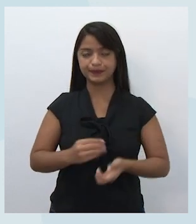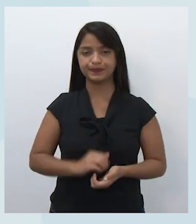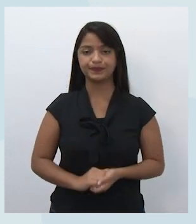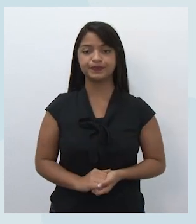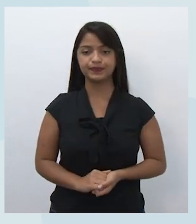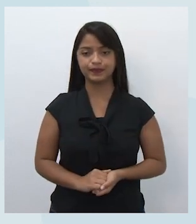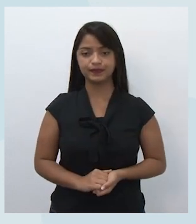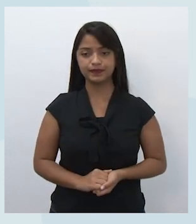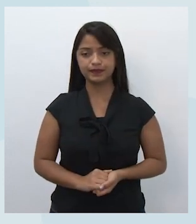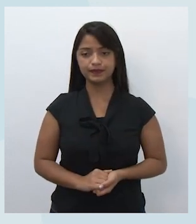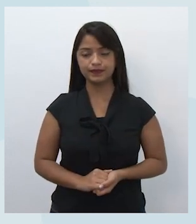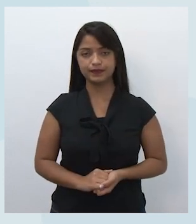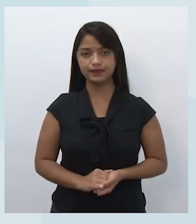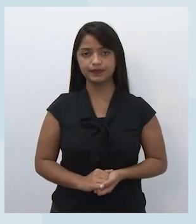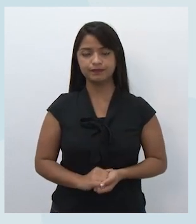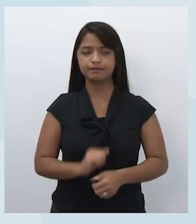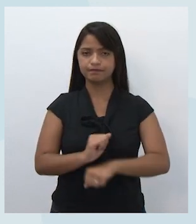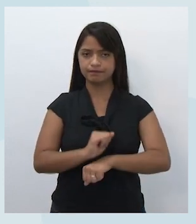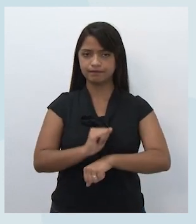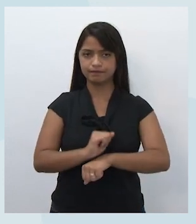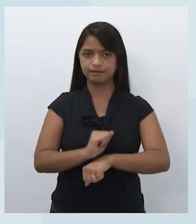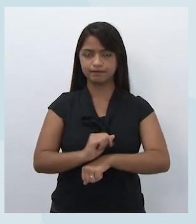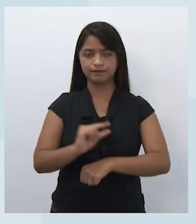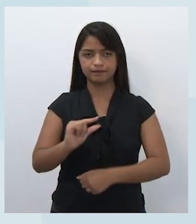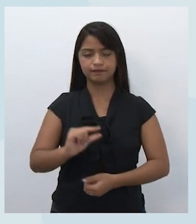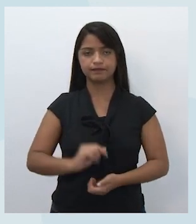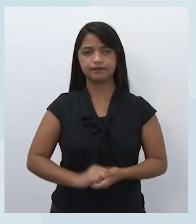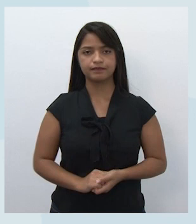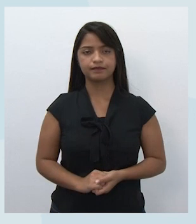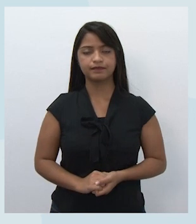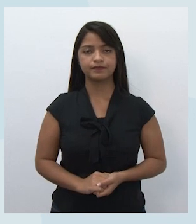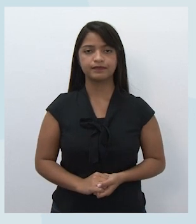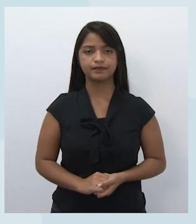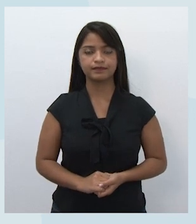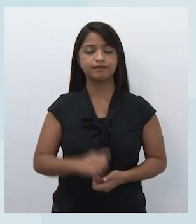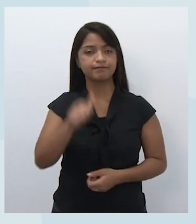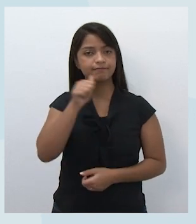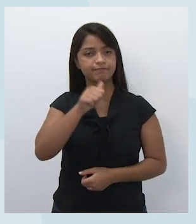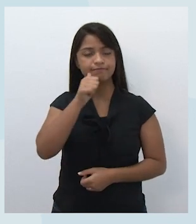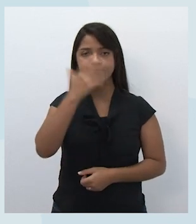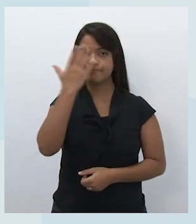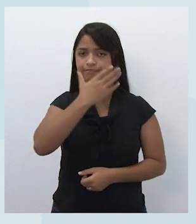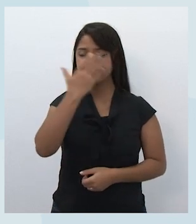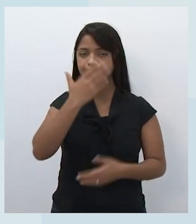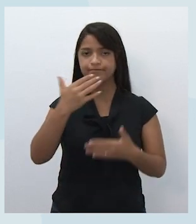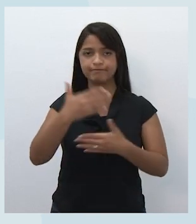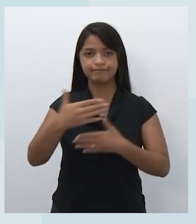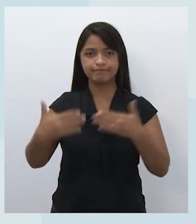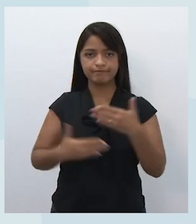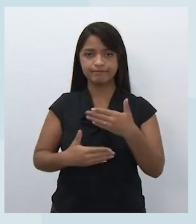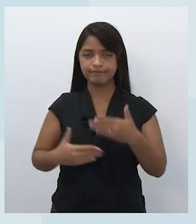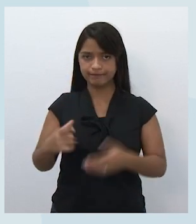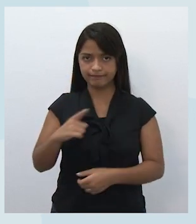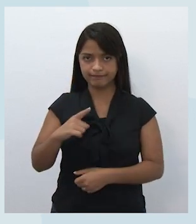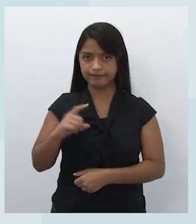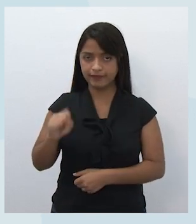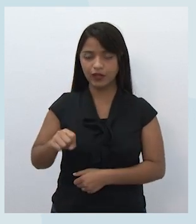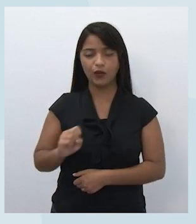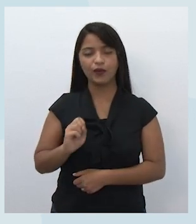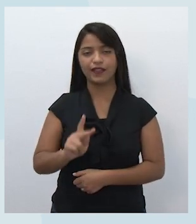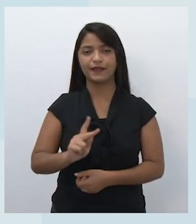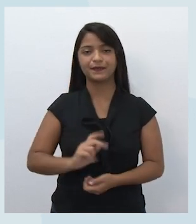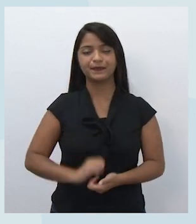Dividimos. Espera só um minutinho, tá projetando o PPT? Eu não estou conseguindo ver na tela, tá? Ah, então tá